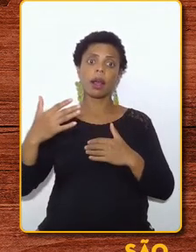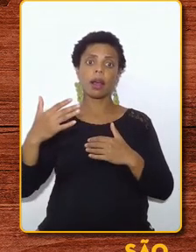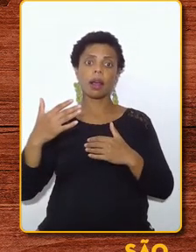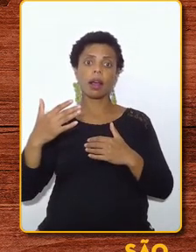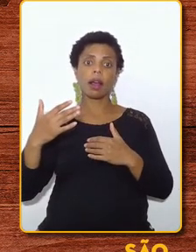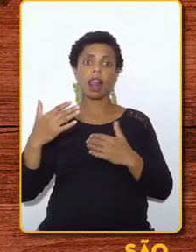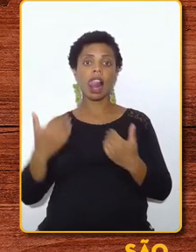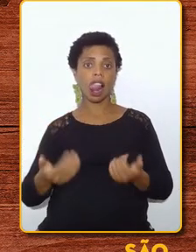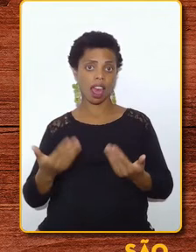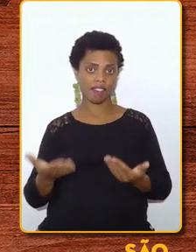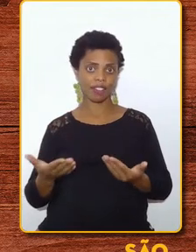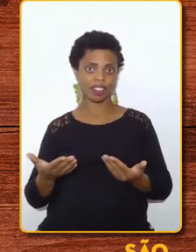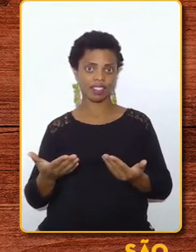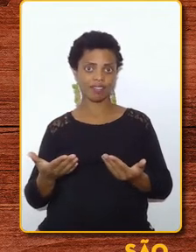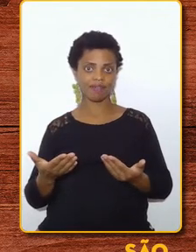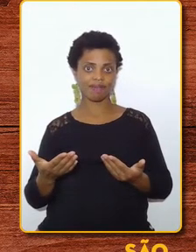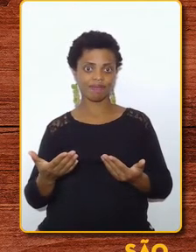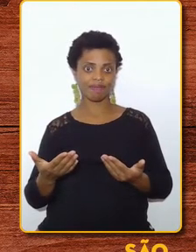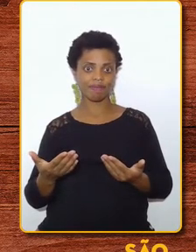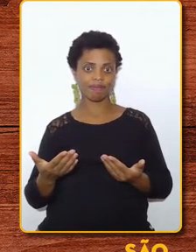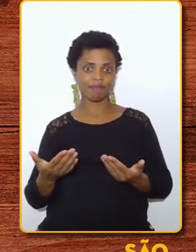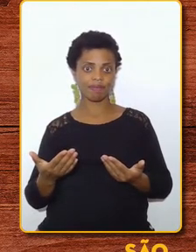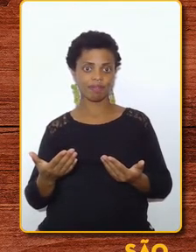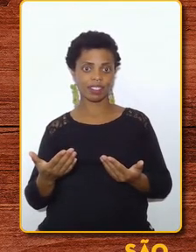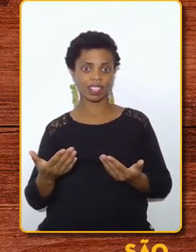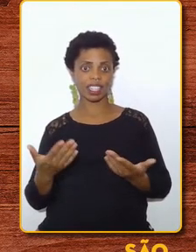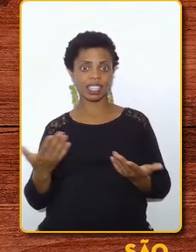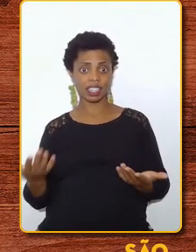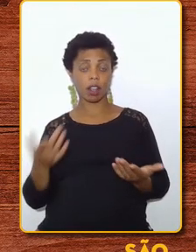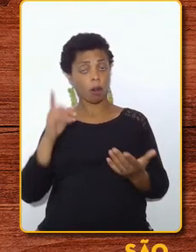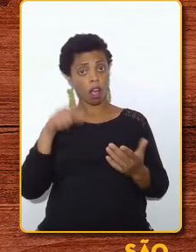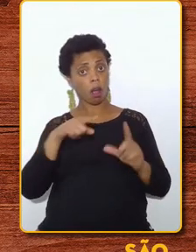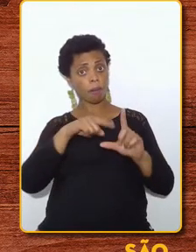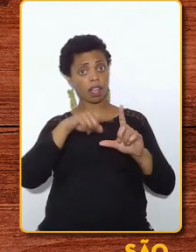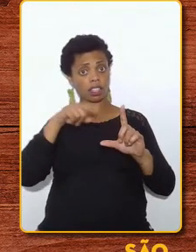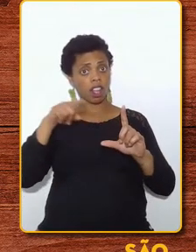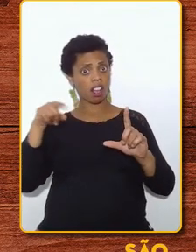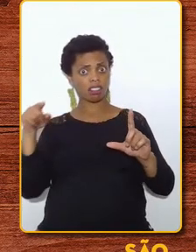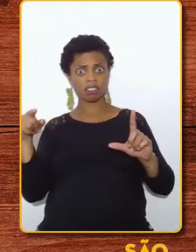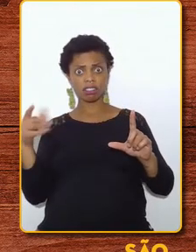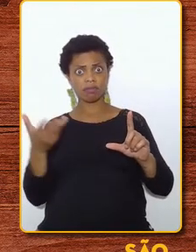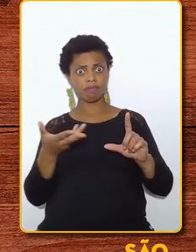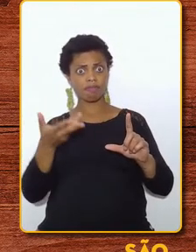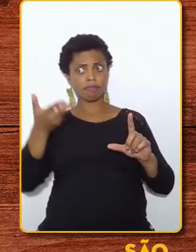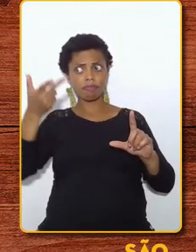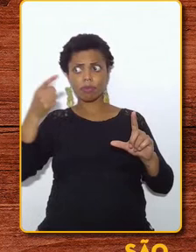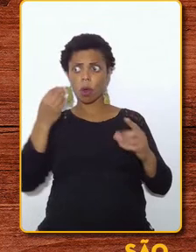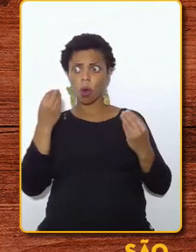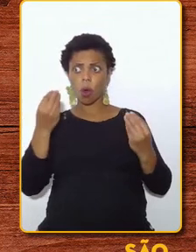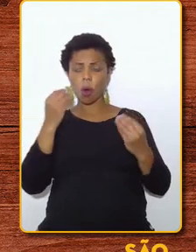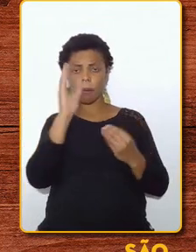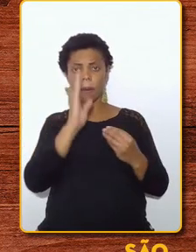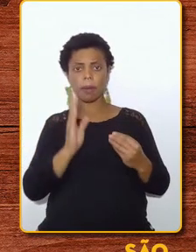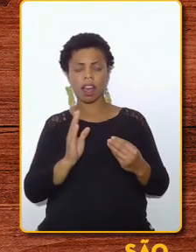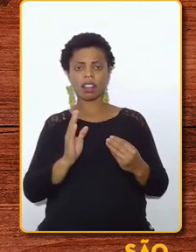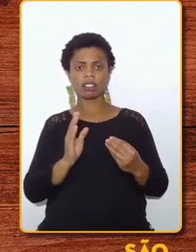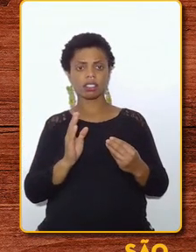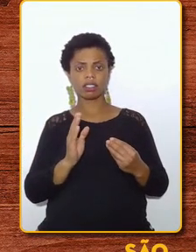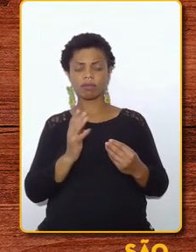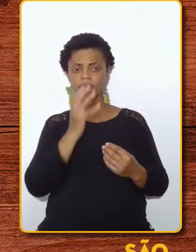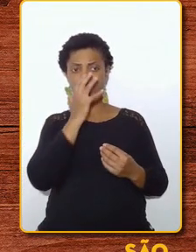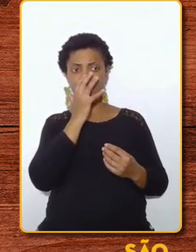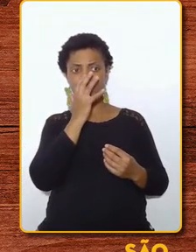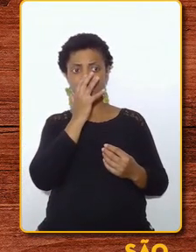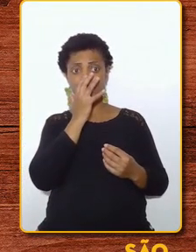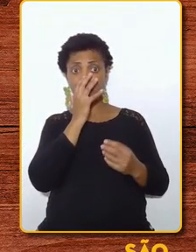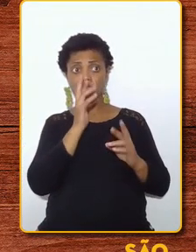leve, que é uma estatística incrível que o Brasil tem, né, que o diferencia de outros países do